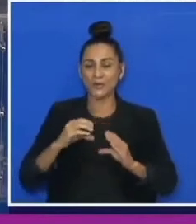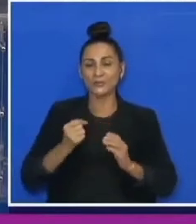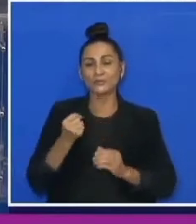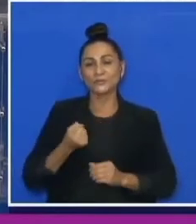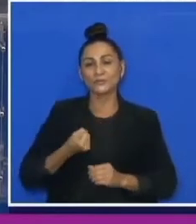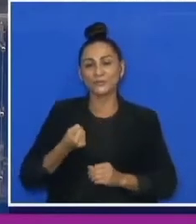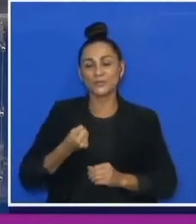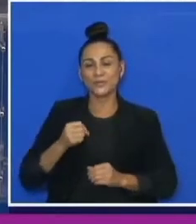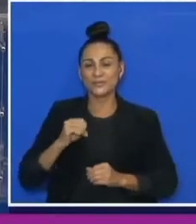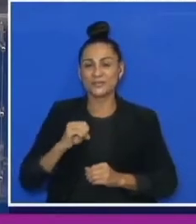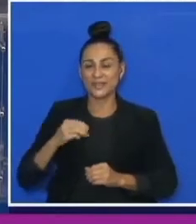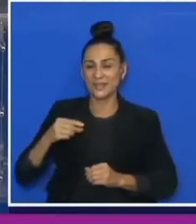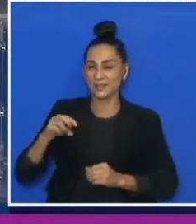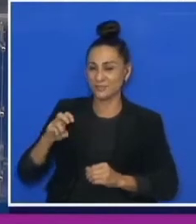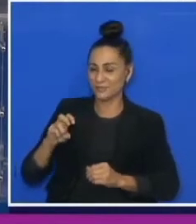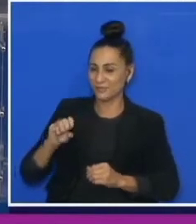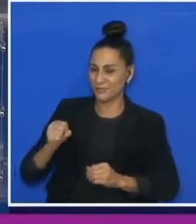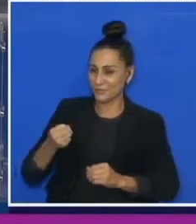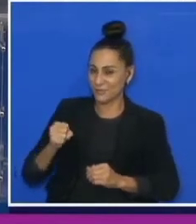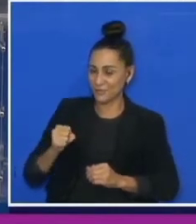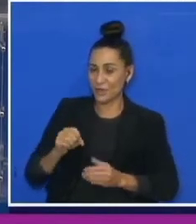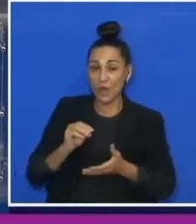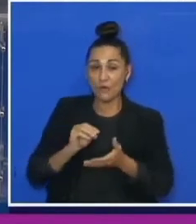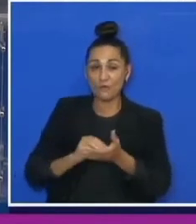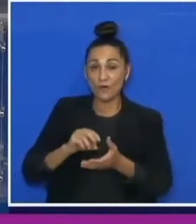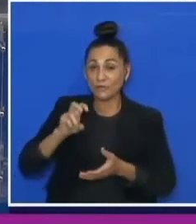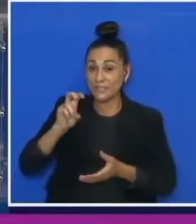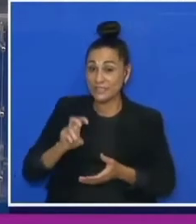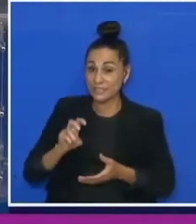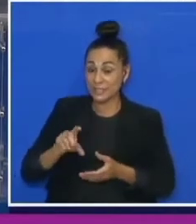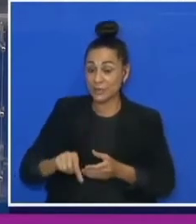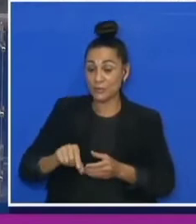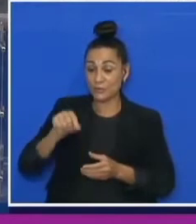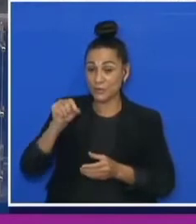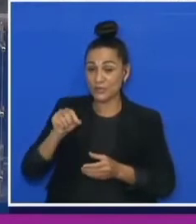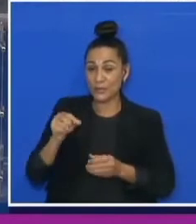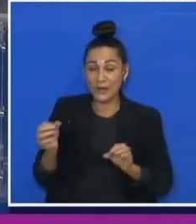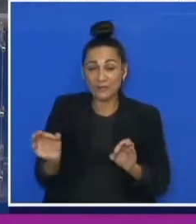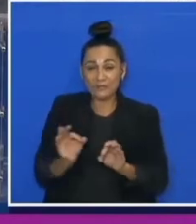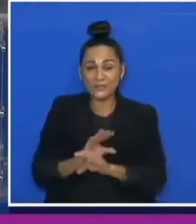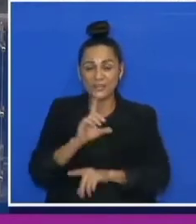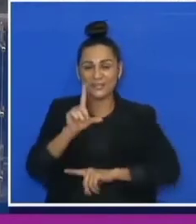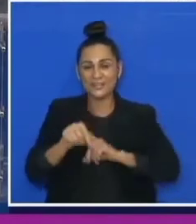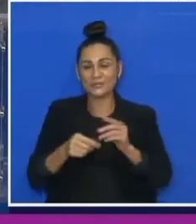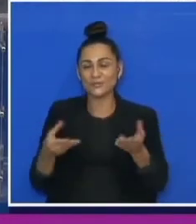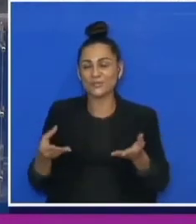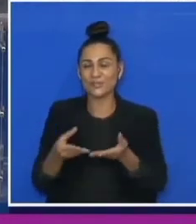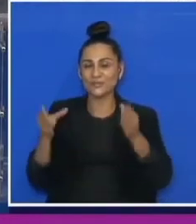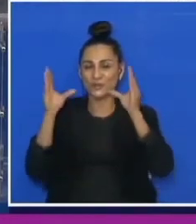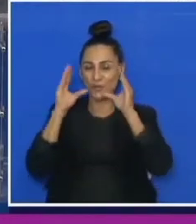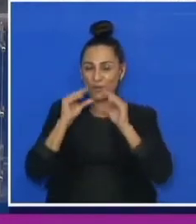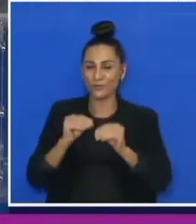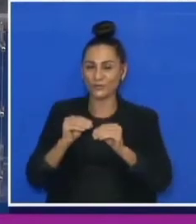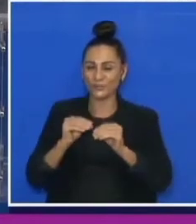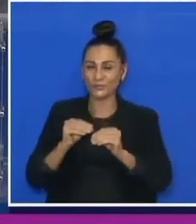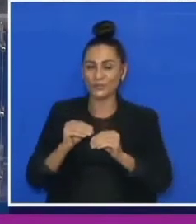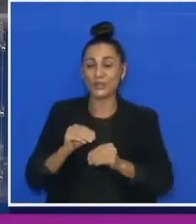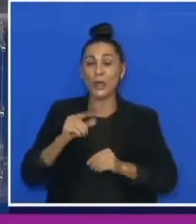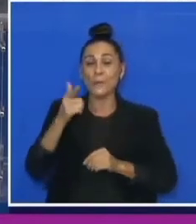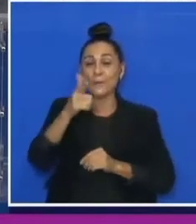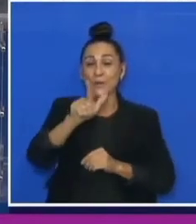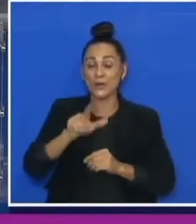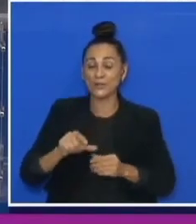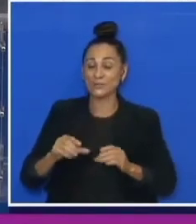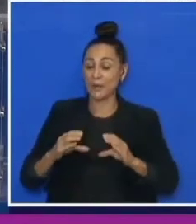08. Faltam 5 números. Apenas 5 números para fecharmos o sorteio de hoje. E a partir da próxima bola já